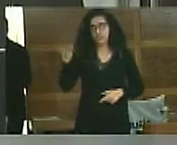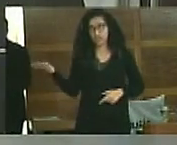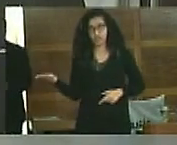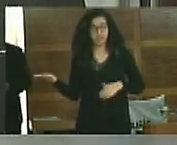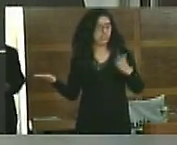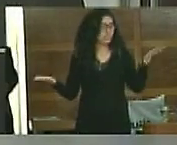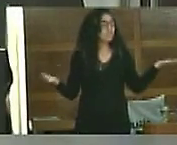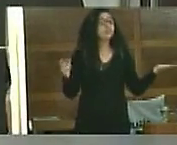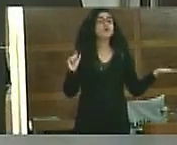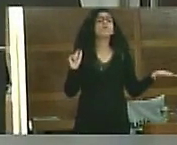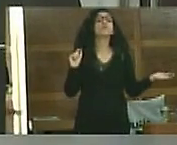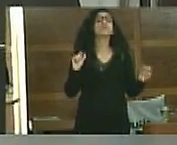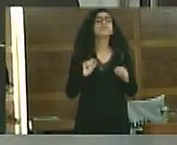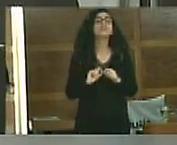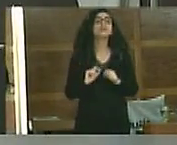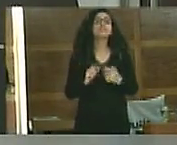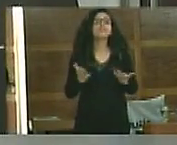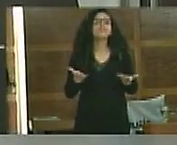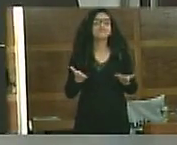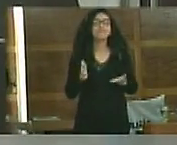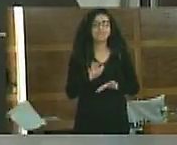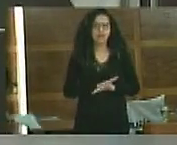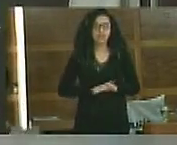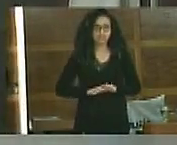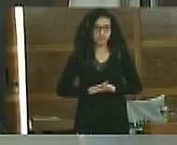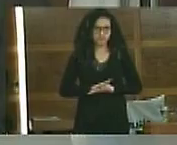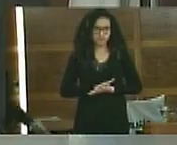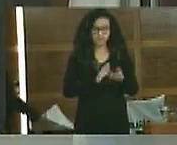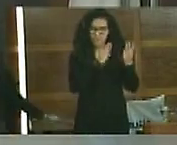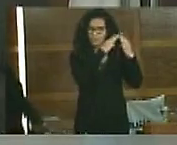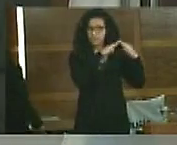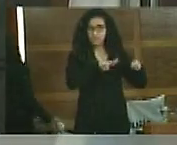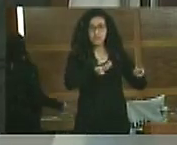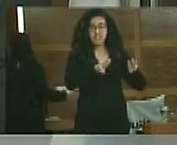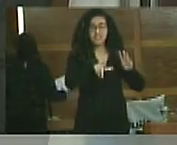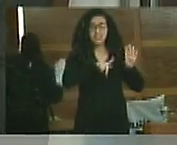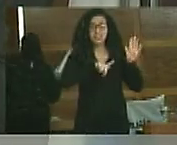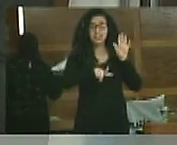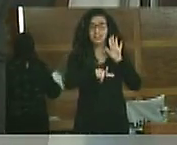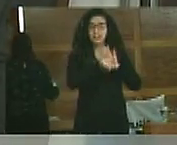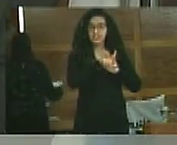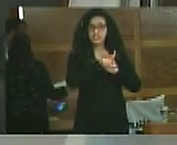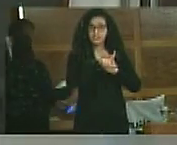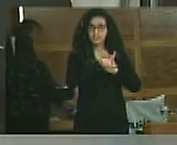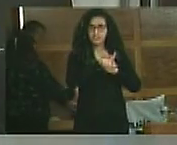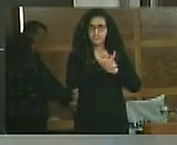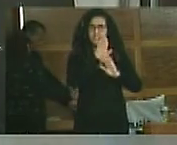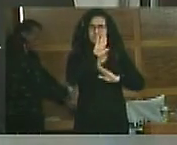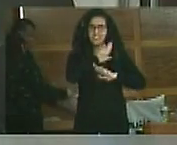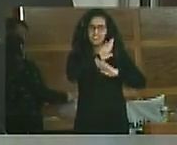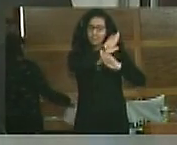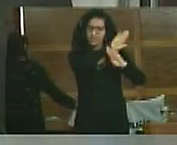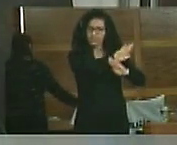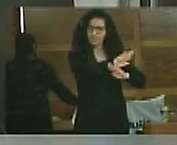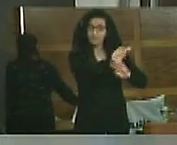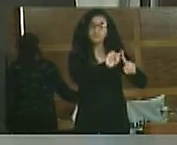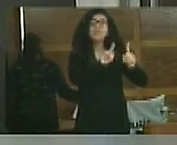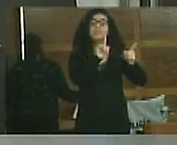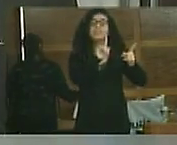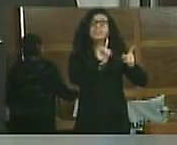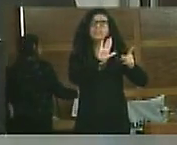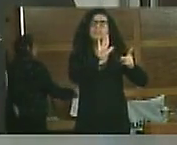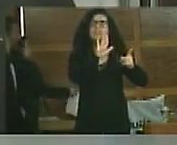ali naquele museu? Nada. Tem uma lei, Rouanet, que ajudou muito, mas sabe